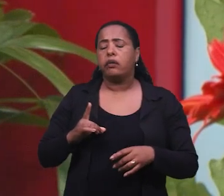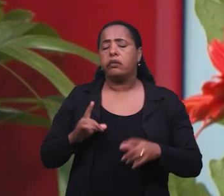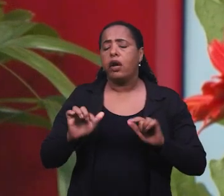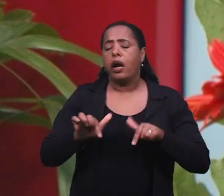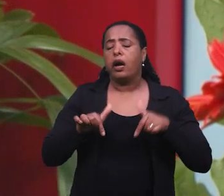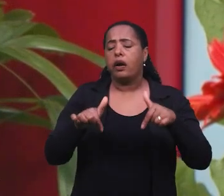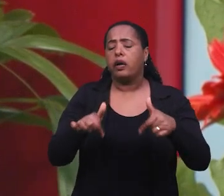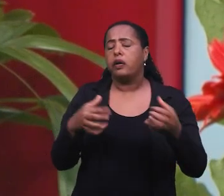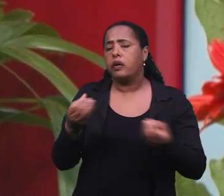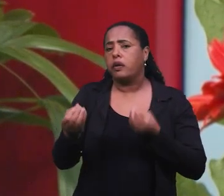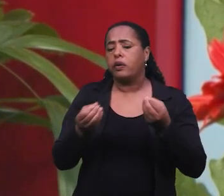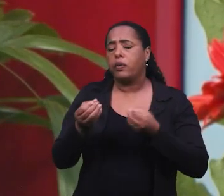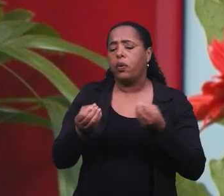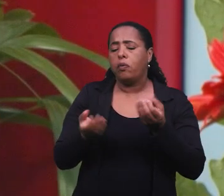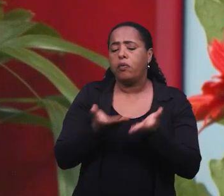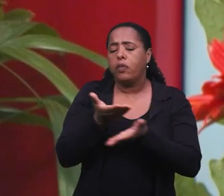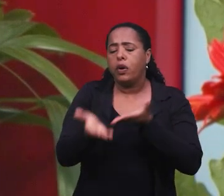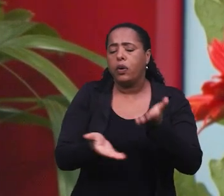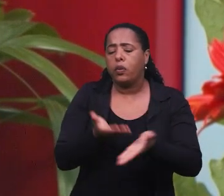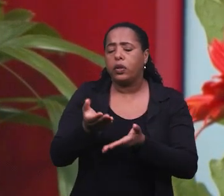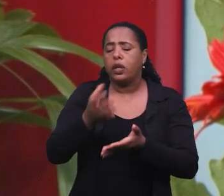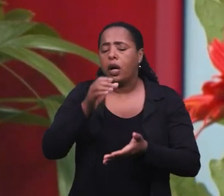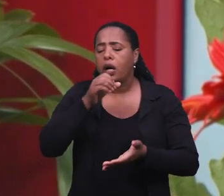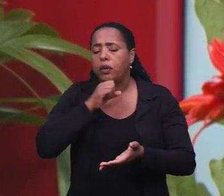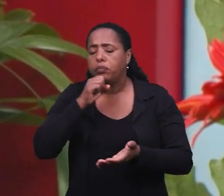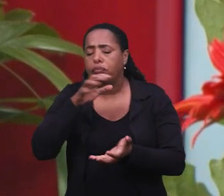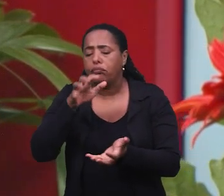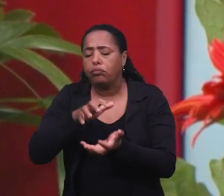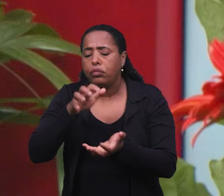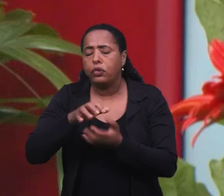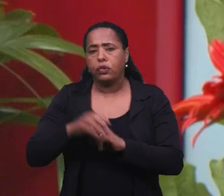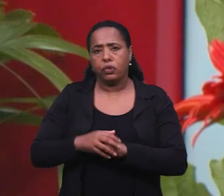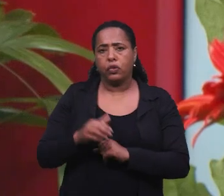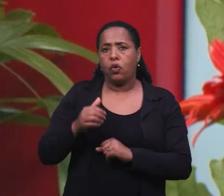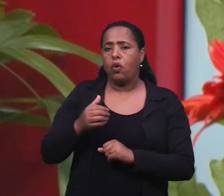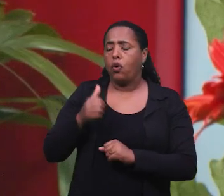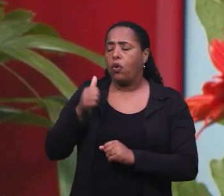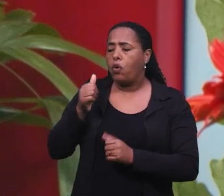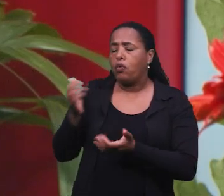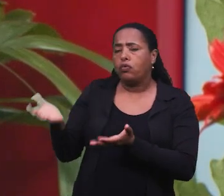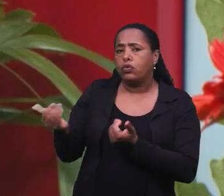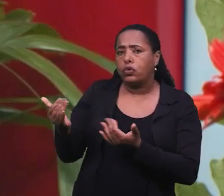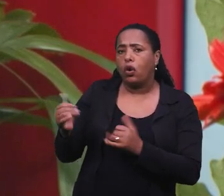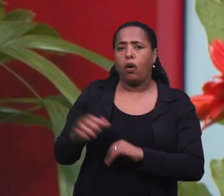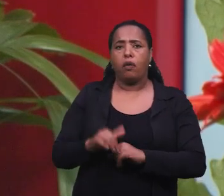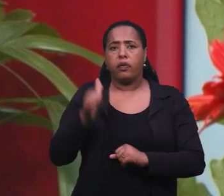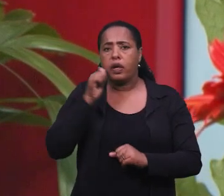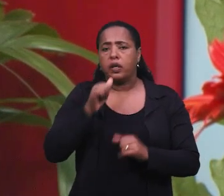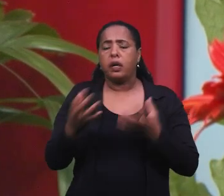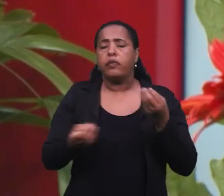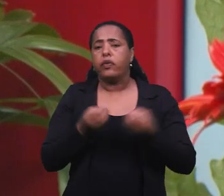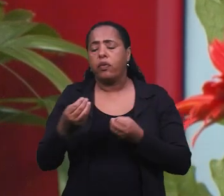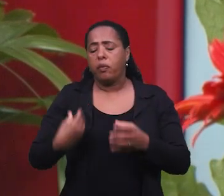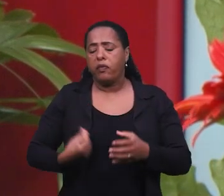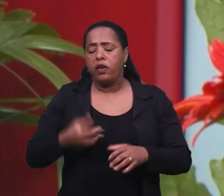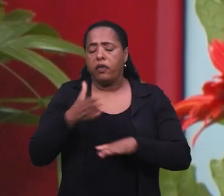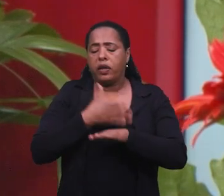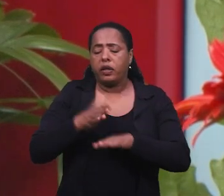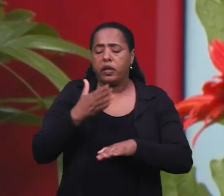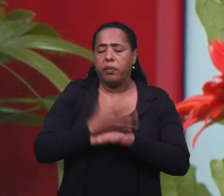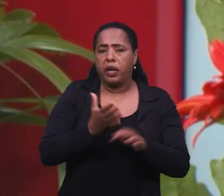amor. Então, os nossos idosos, eles são parte integrantes da